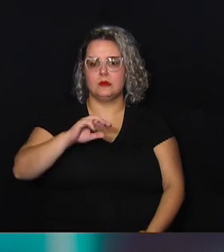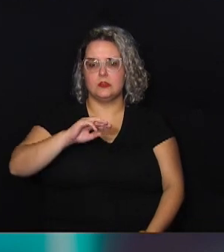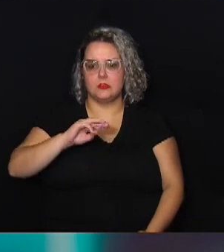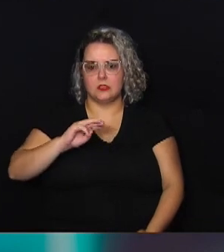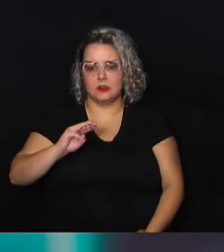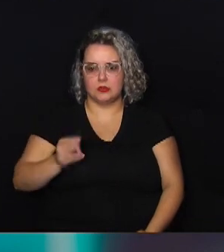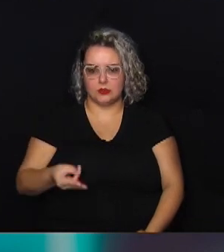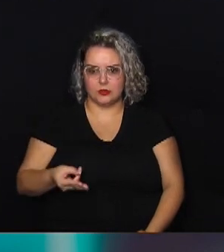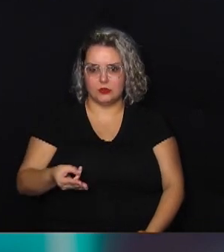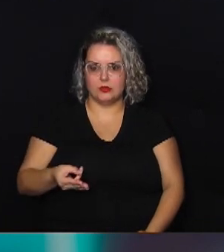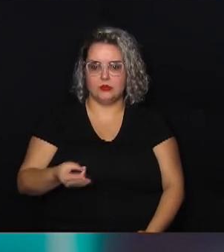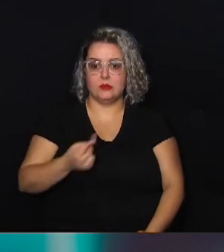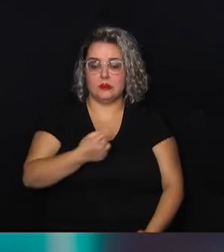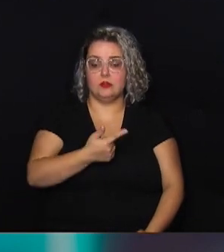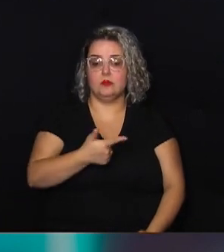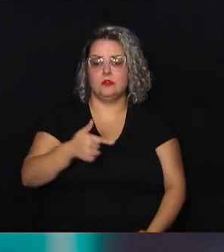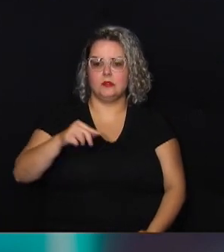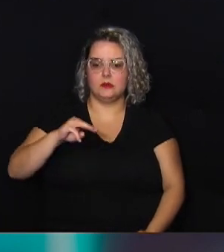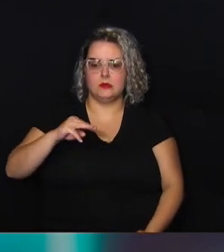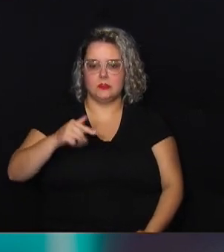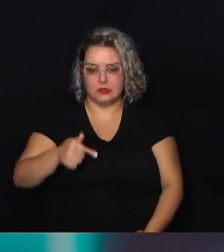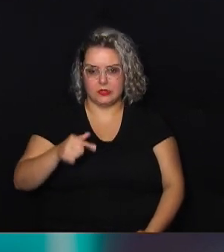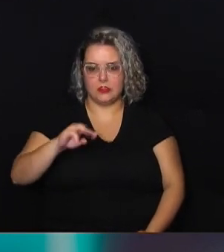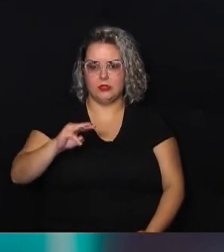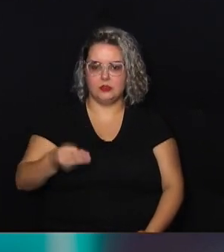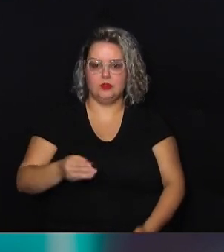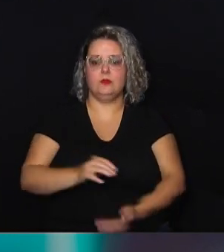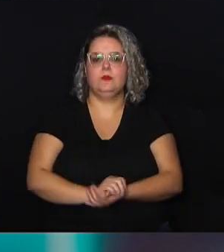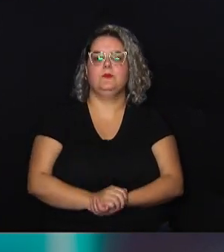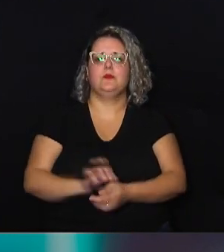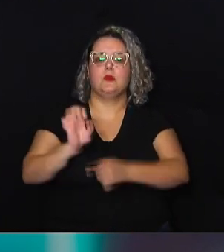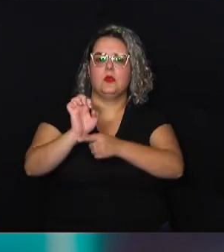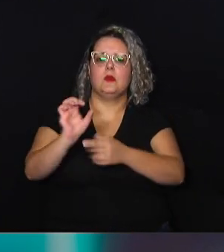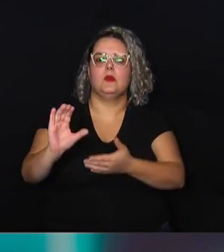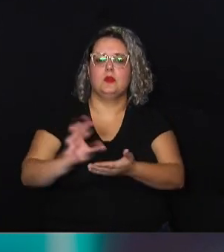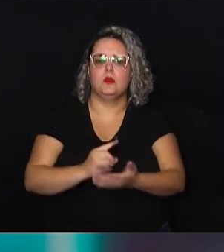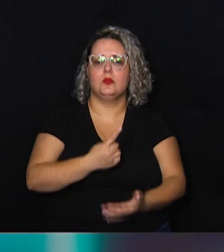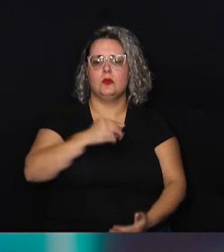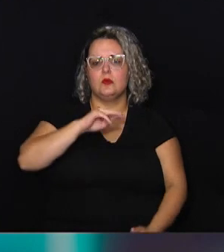127.579.000 e as transferências do Estado